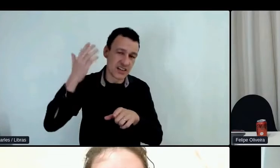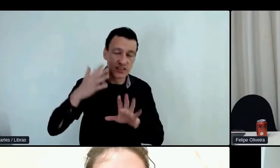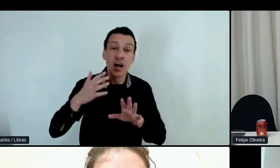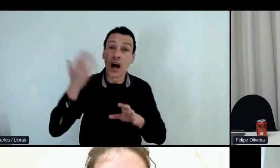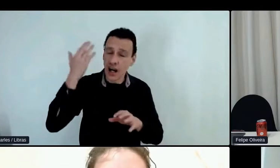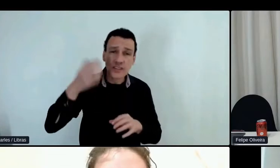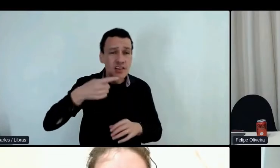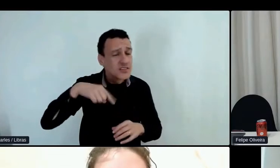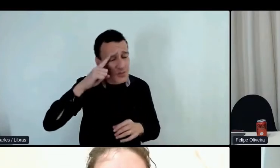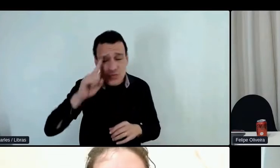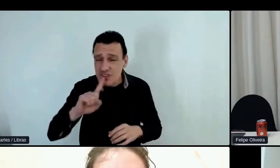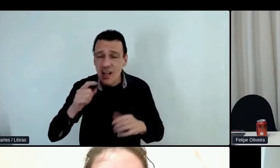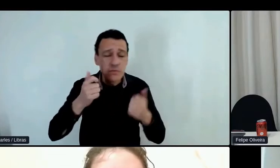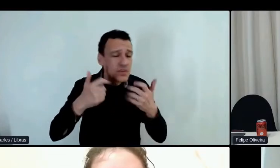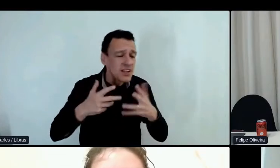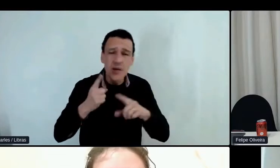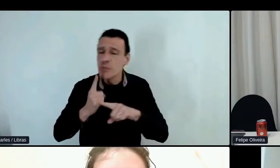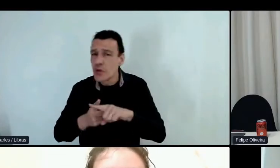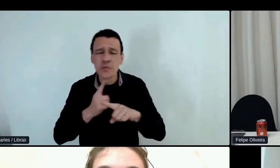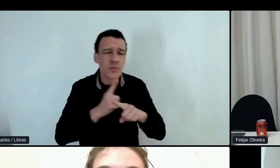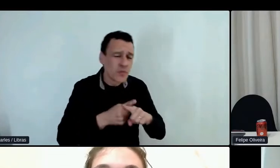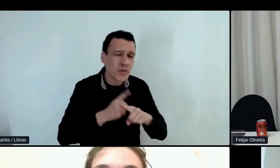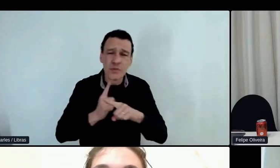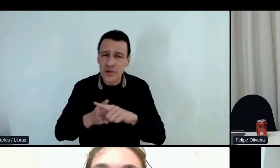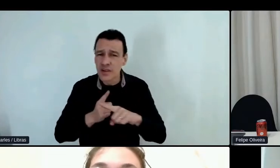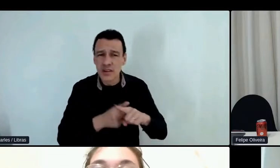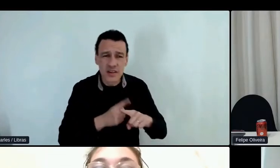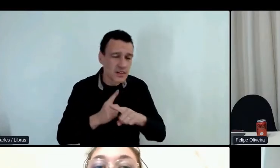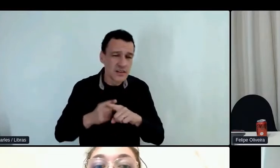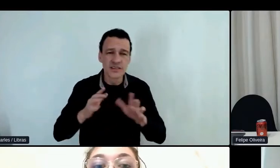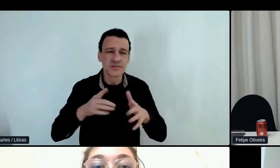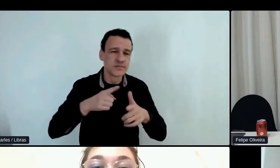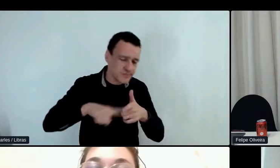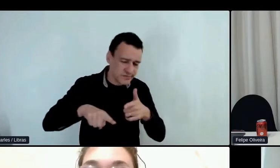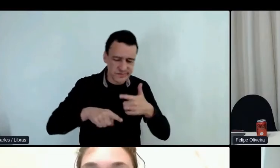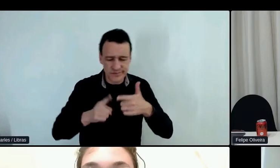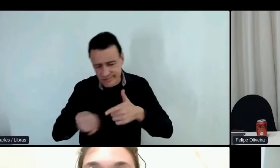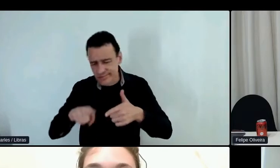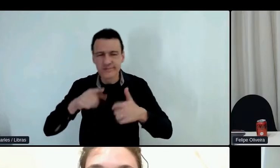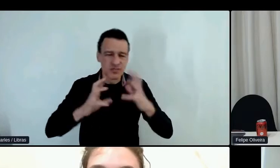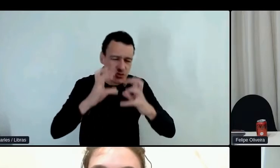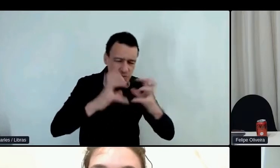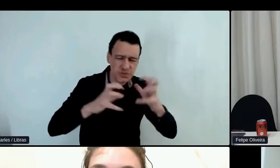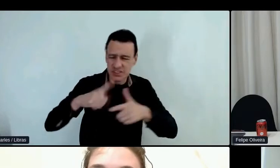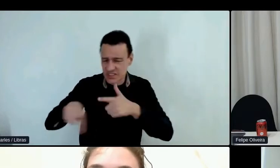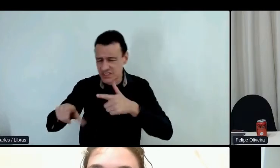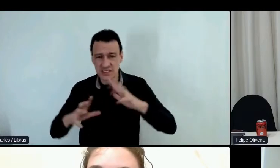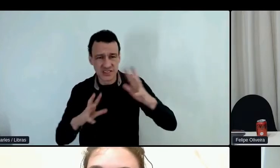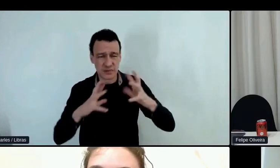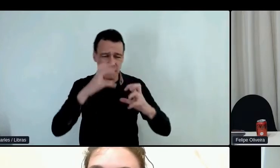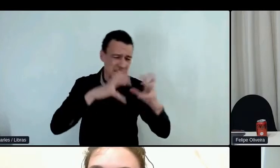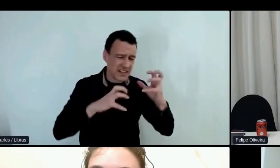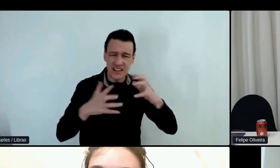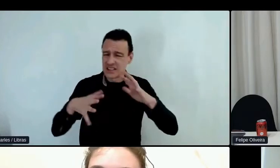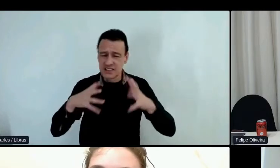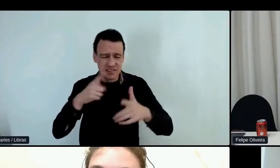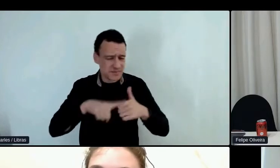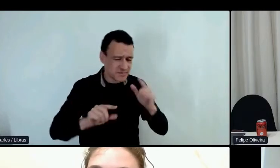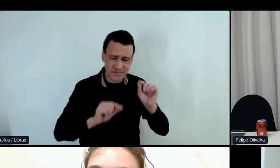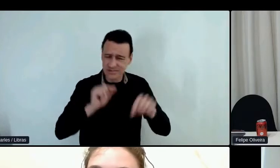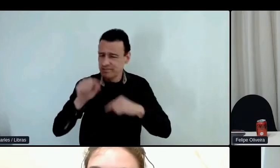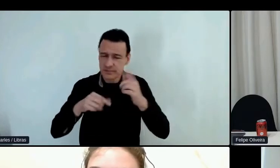E tem várias nuances nesse caminho. E eu convivo com a Vanessa há anos, né? A gente sabe que